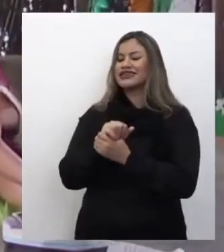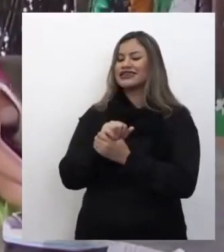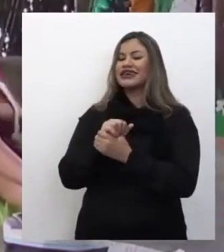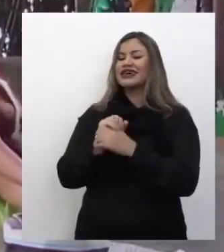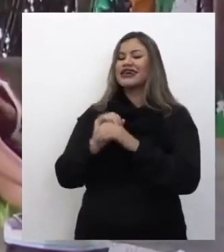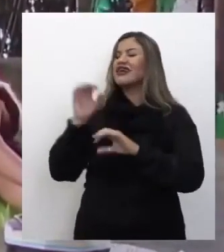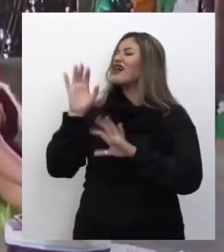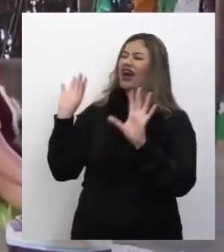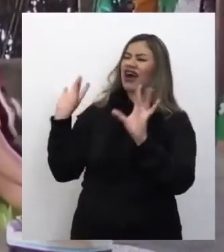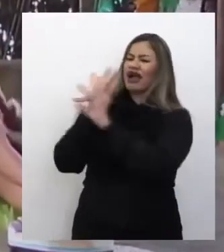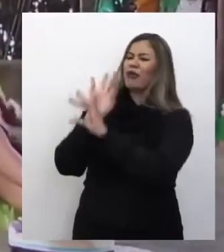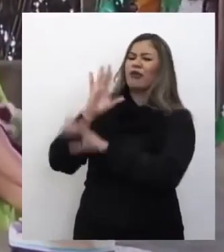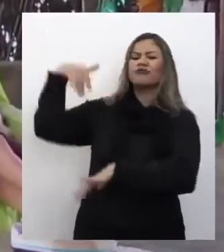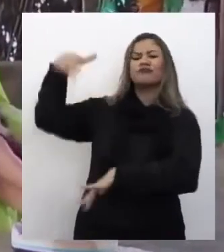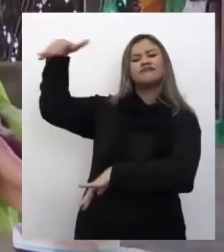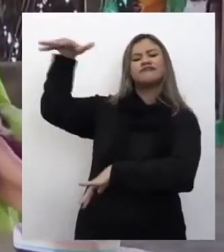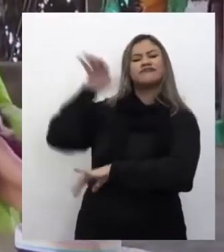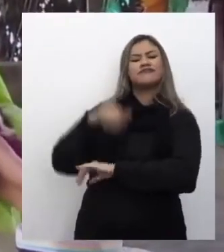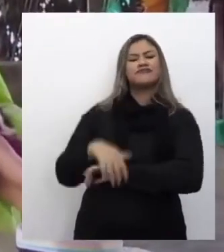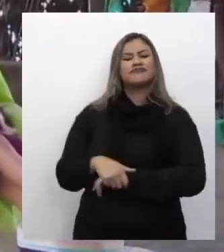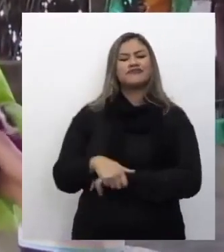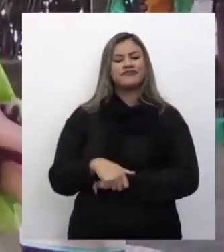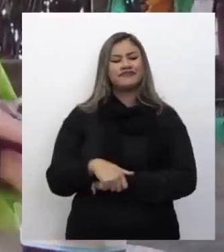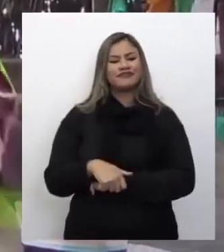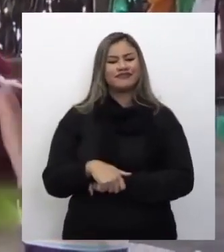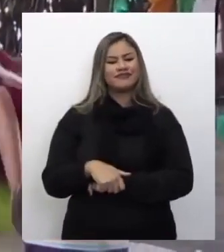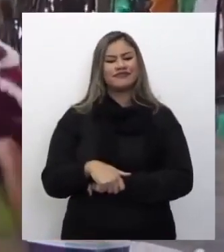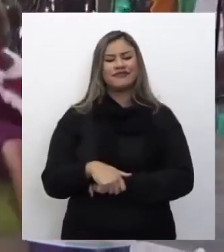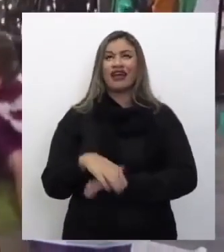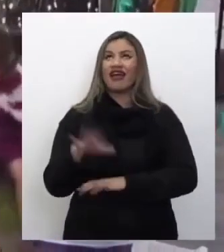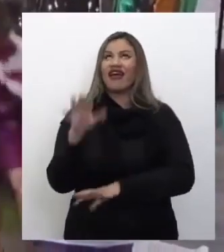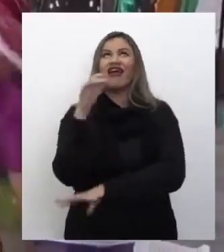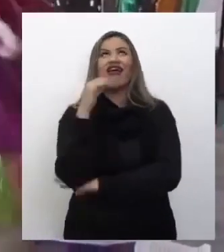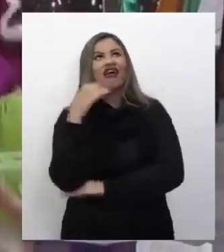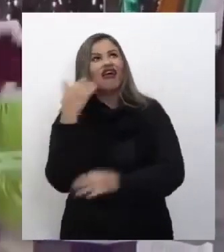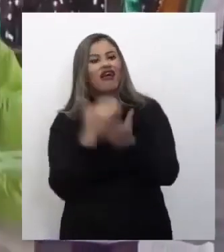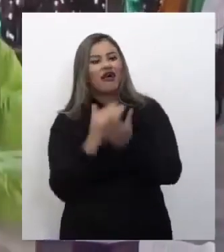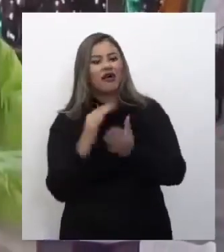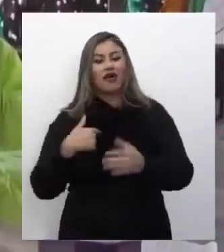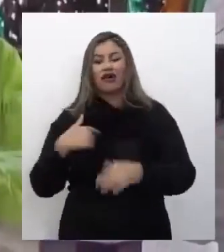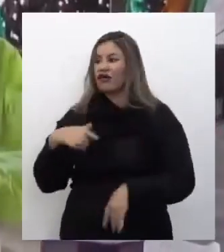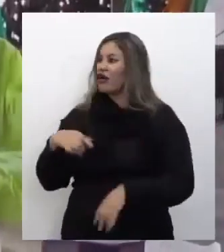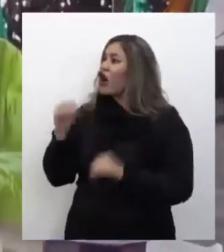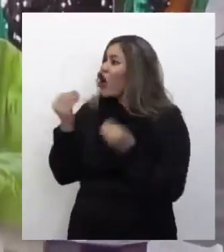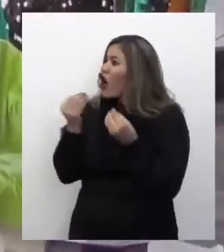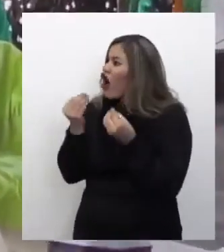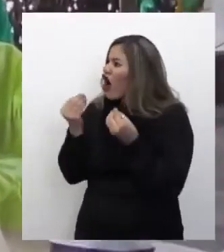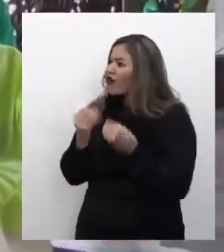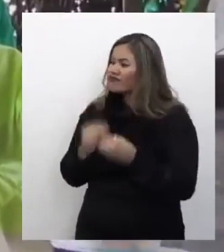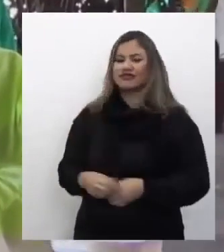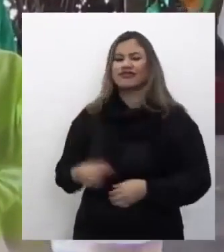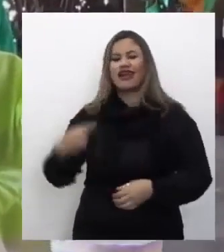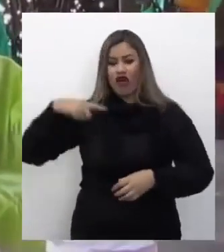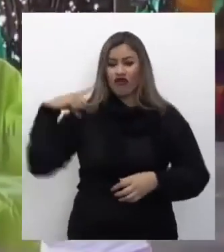Acho que tudo mais que tiver na geladeira. E começou. O que disse? Eu disse já vou.